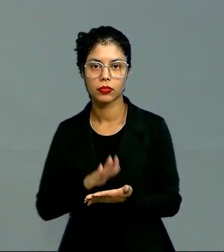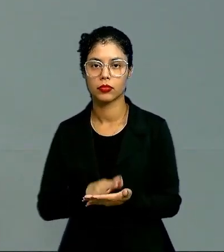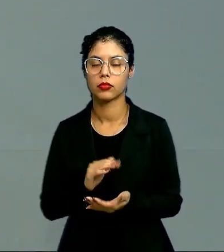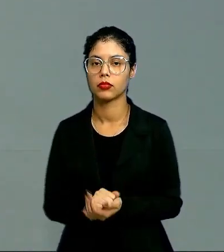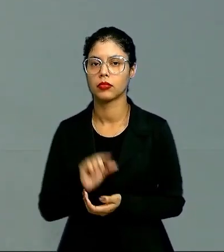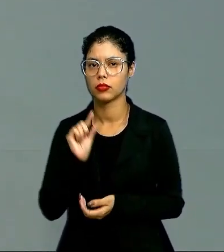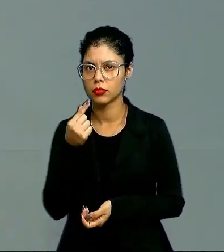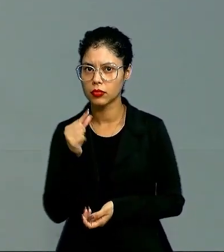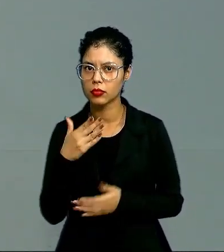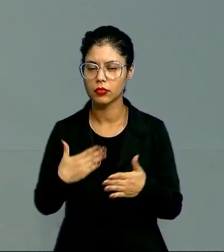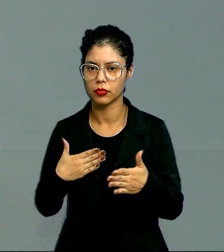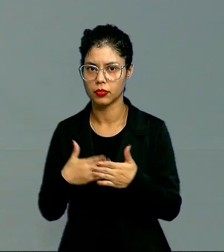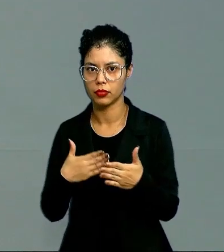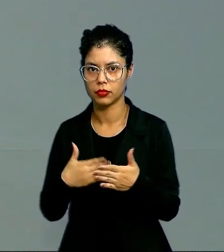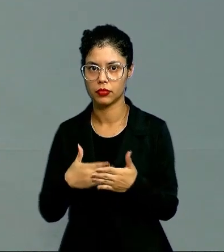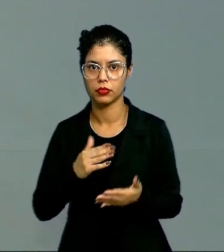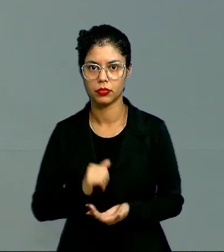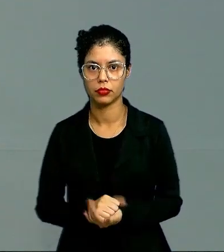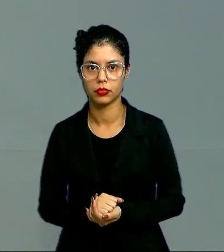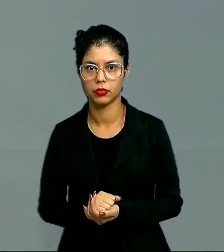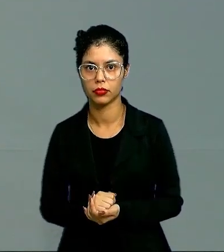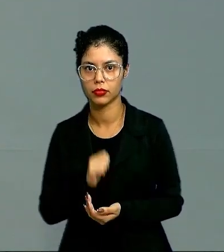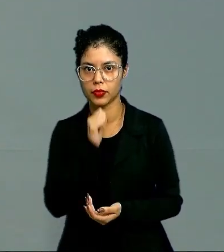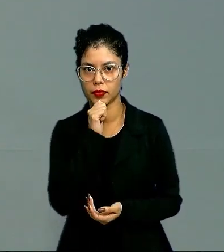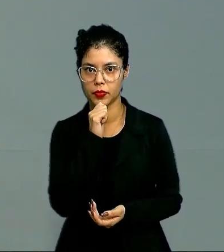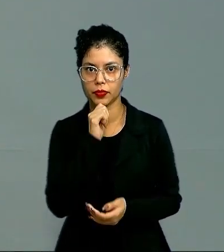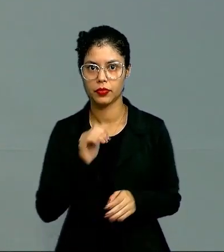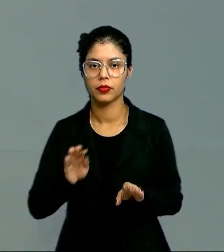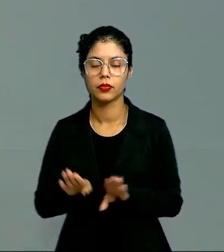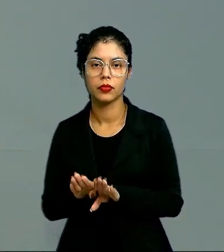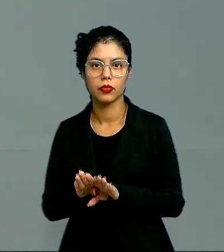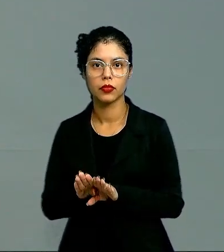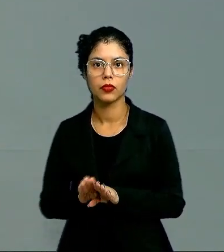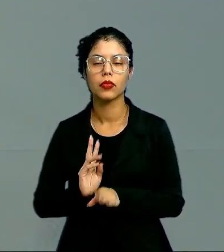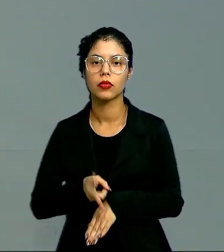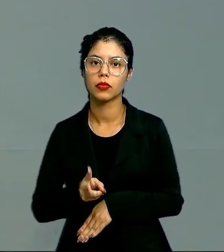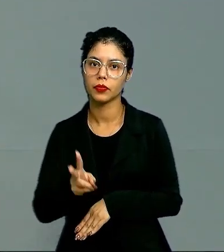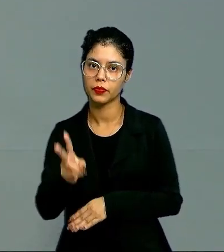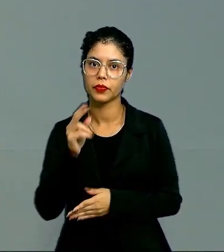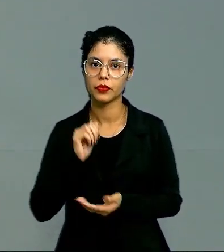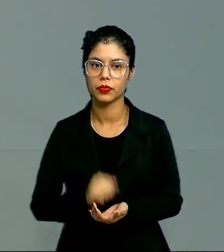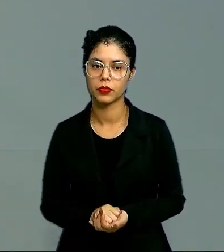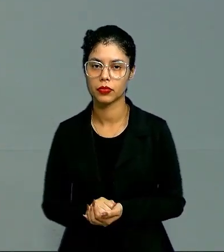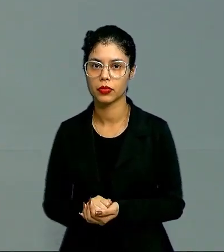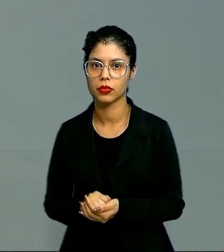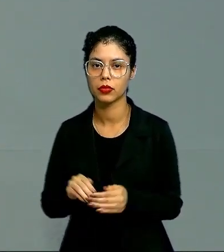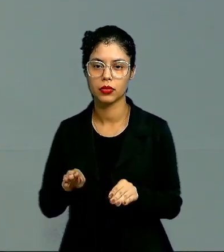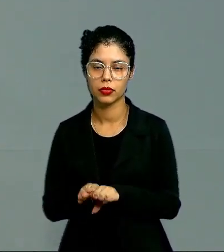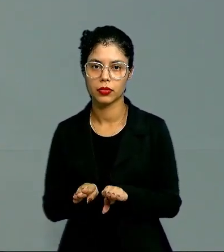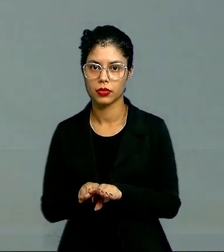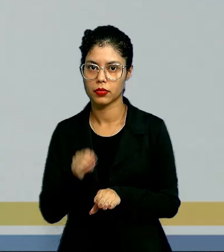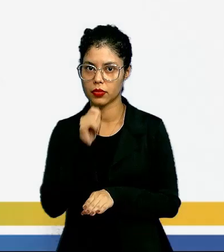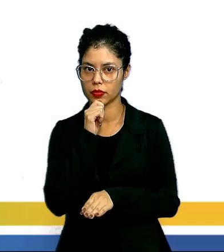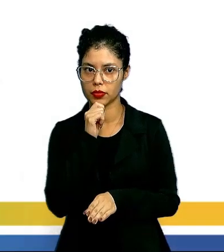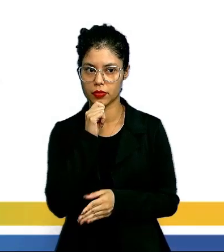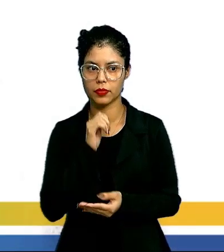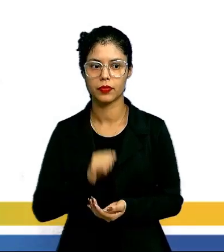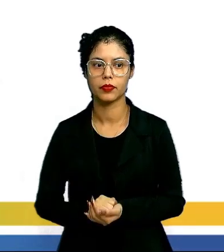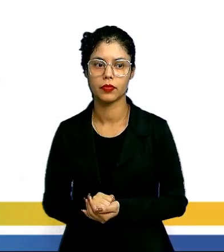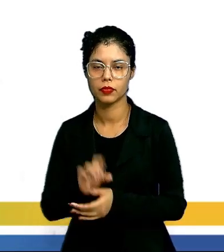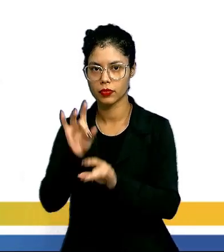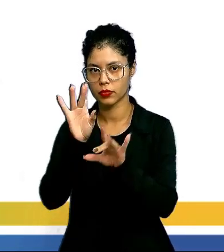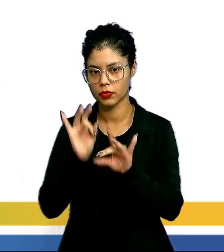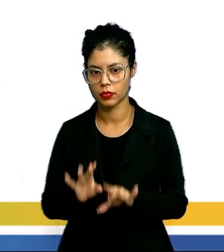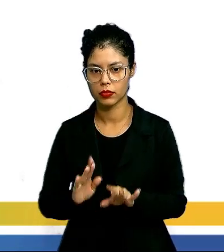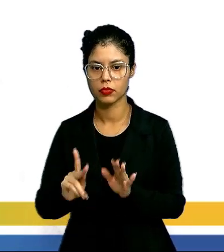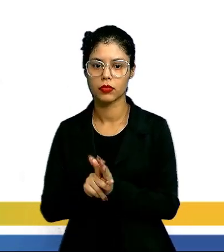pouco limitada. Por isso, a importância do hábito de ler. Quanto mais você lê, mais você aprimora a técnica. E